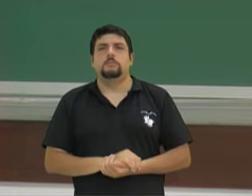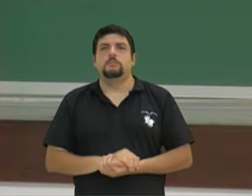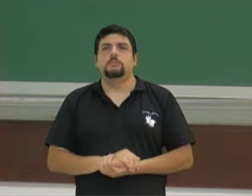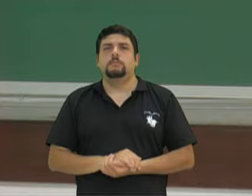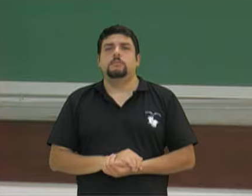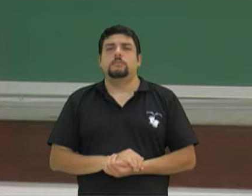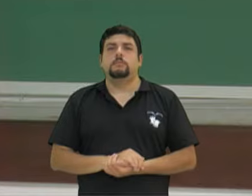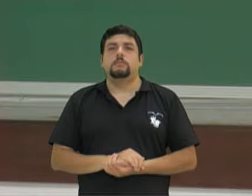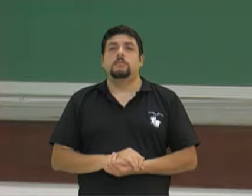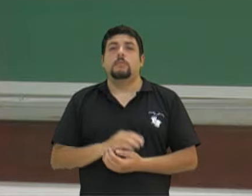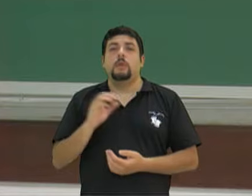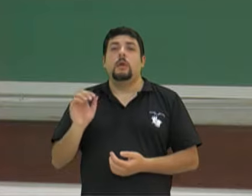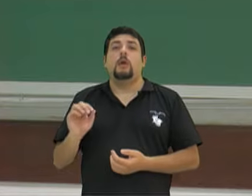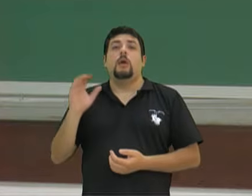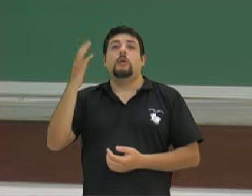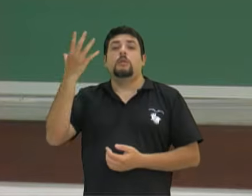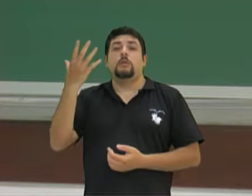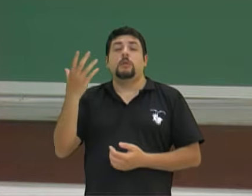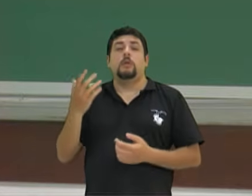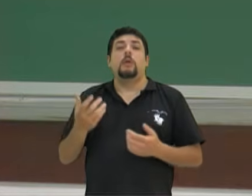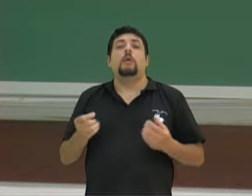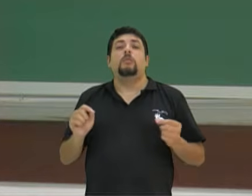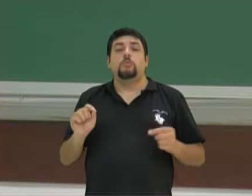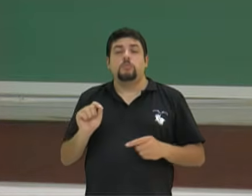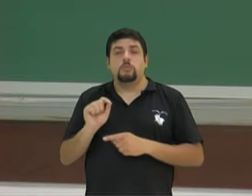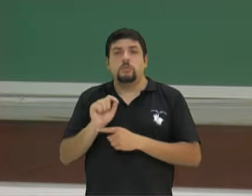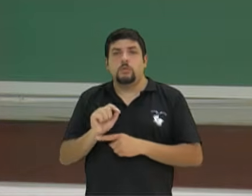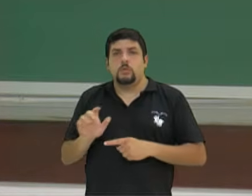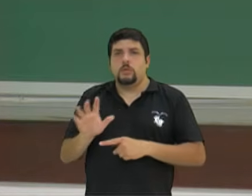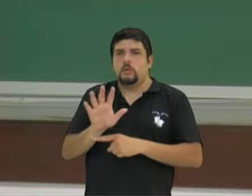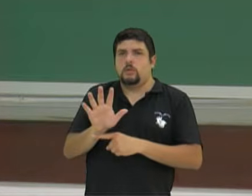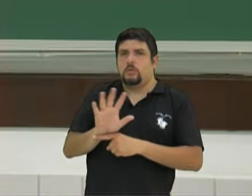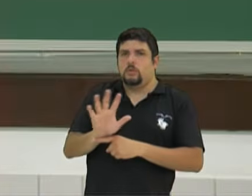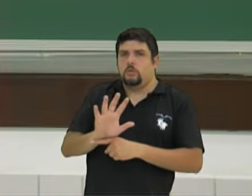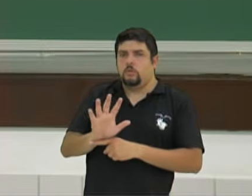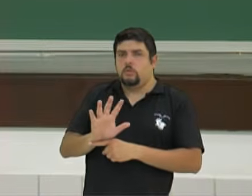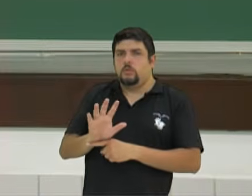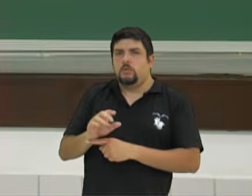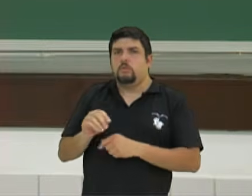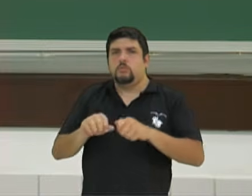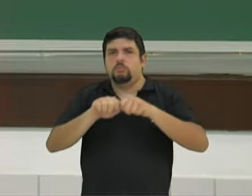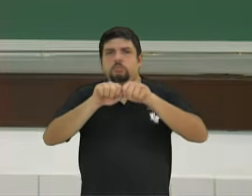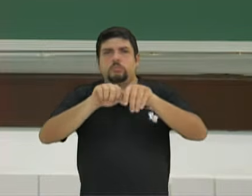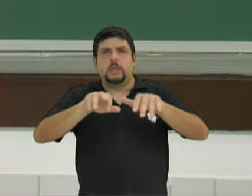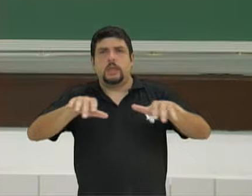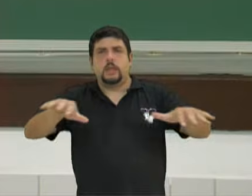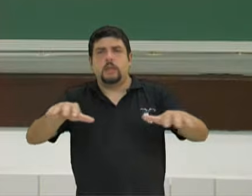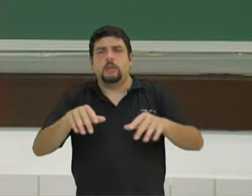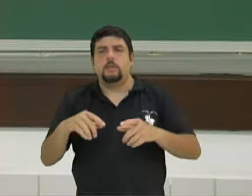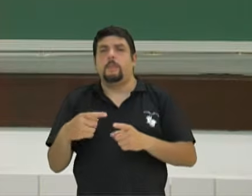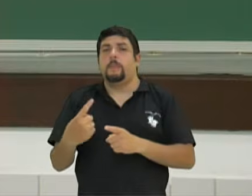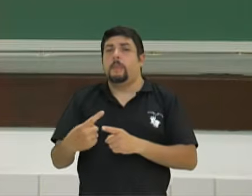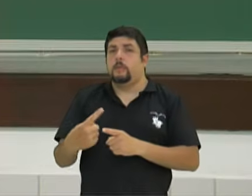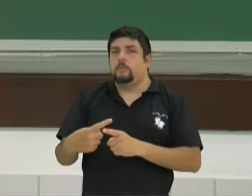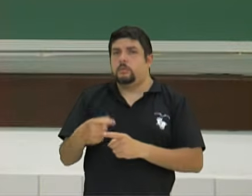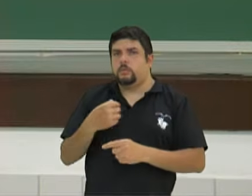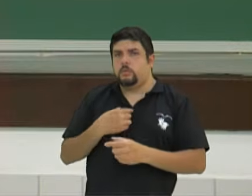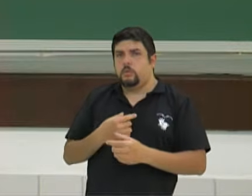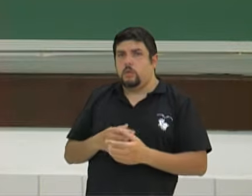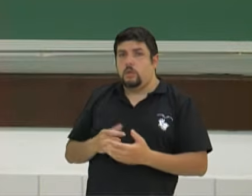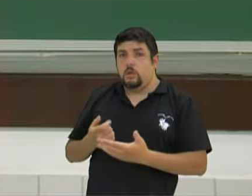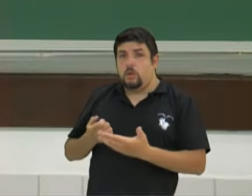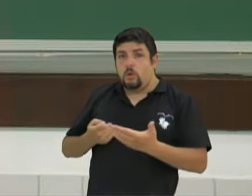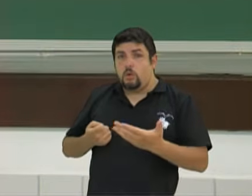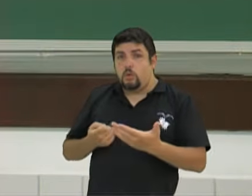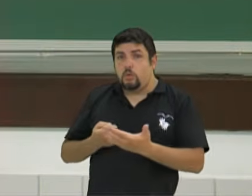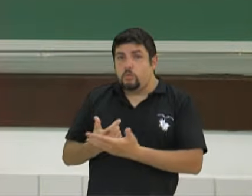O objetivo do cinema se tornou uma mídia de massa. Por quê? Porque o exibidor alugando, né, quando você compra, é muito mais caro do que